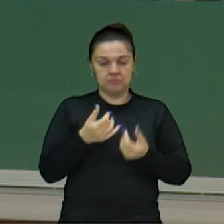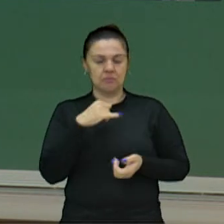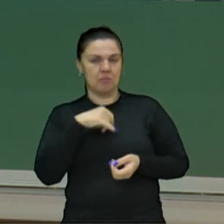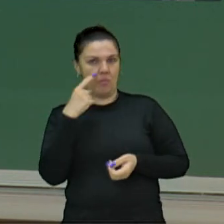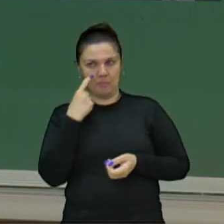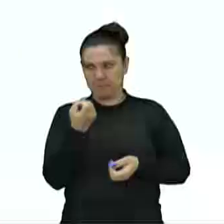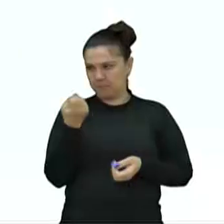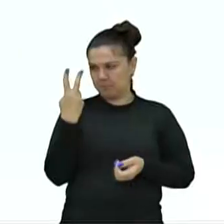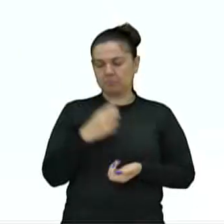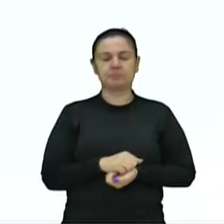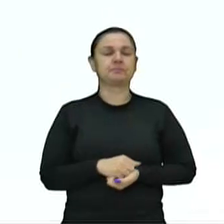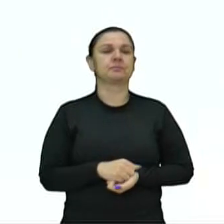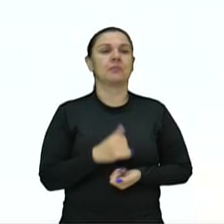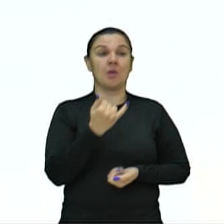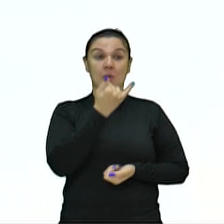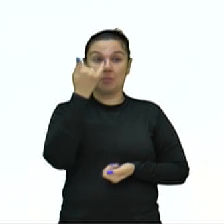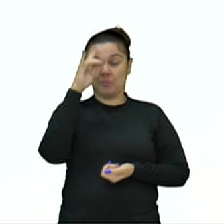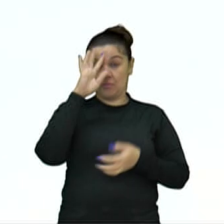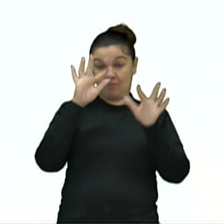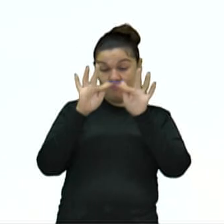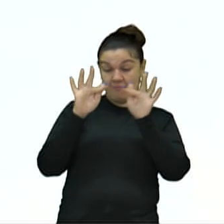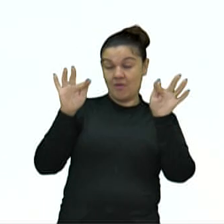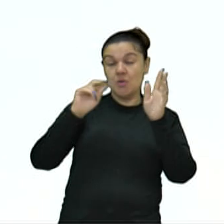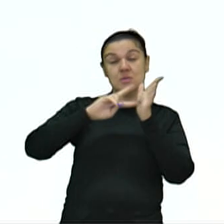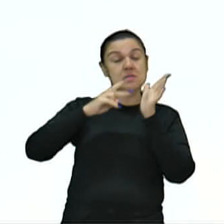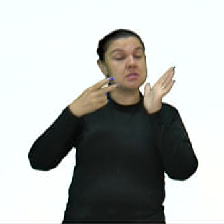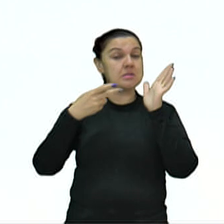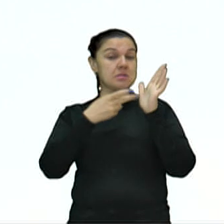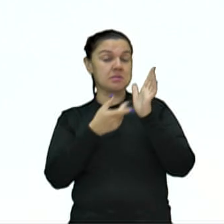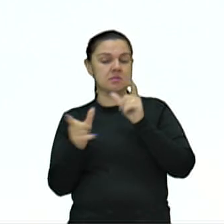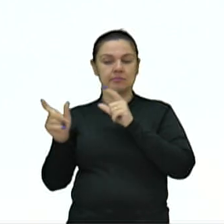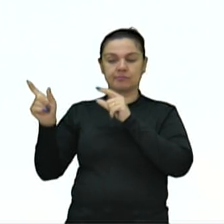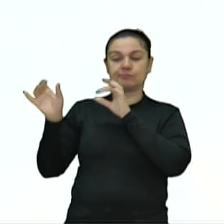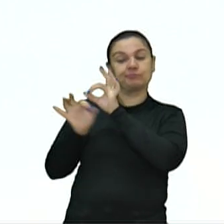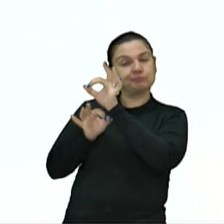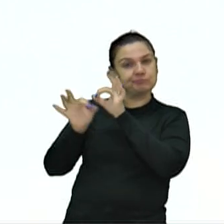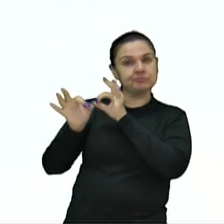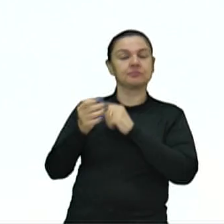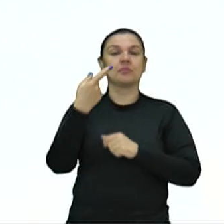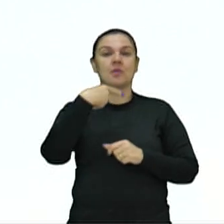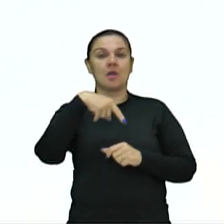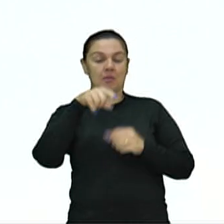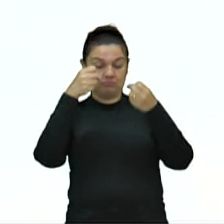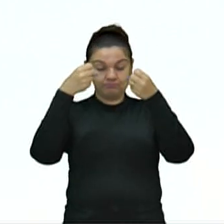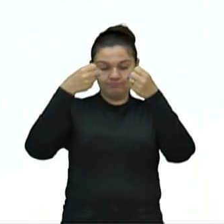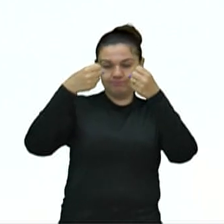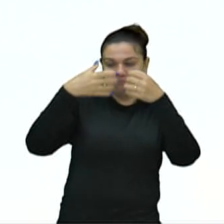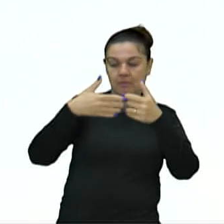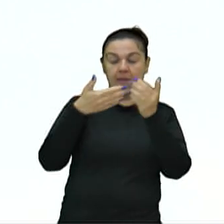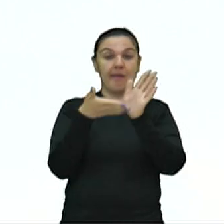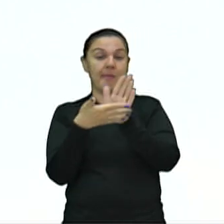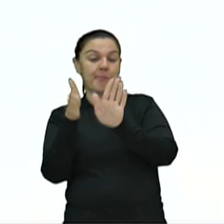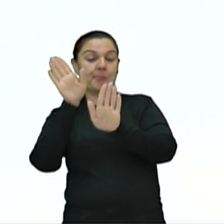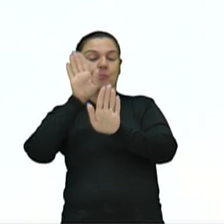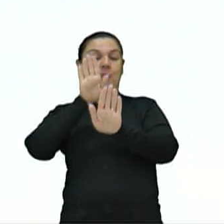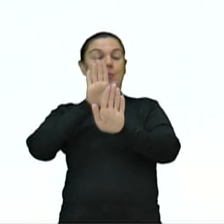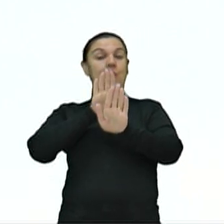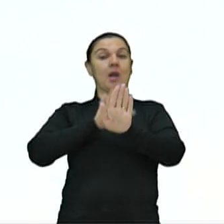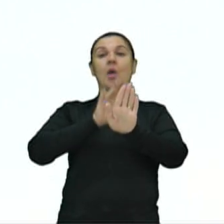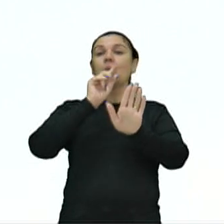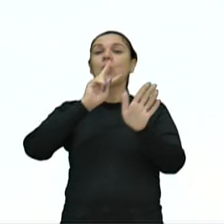lá, então, essa é uma importante frase para a gente entender o que seria o epistema. O epistema é o discurso por trás do